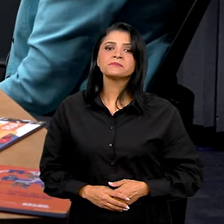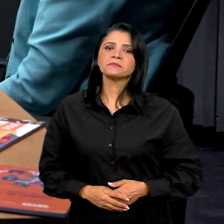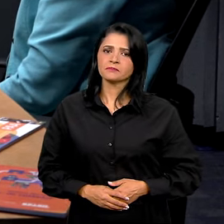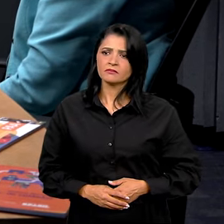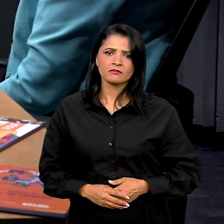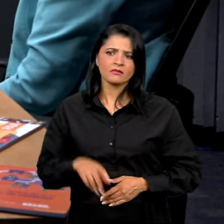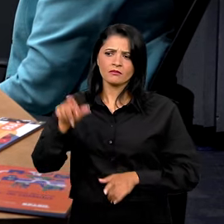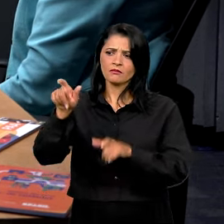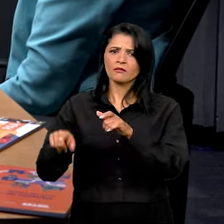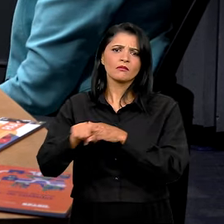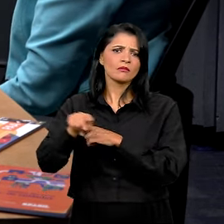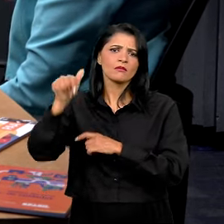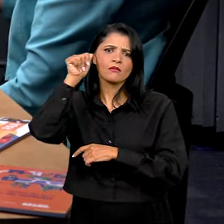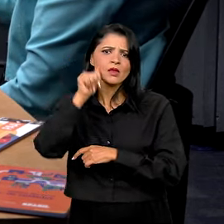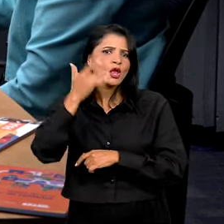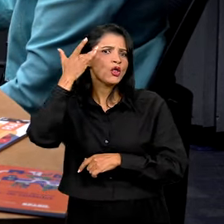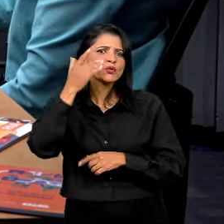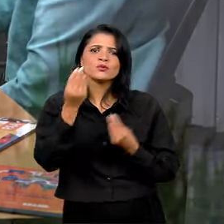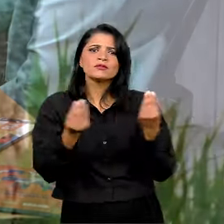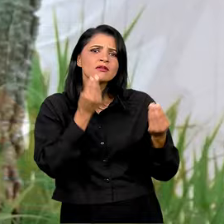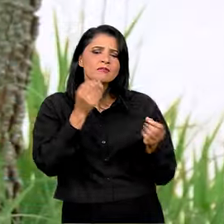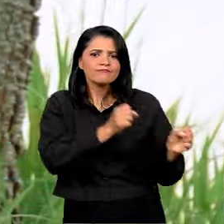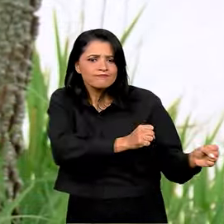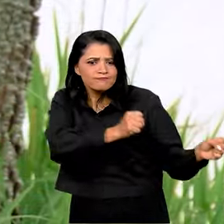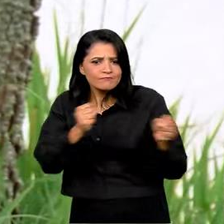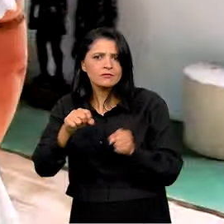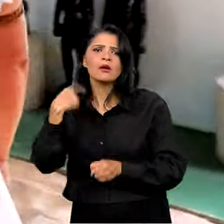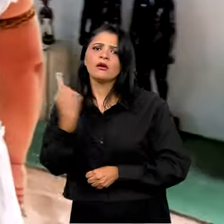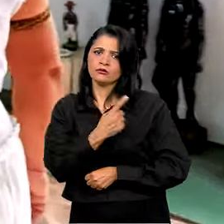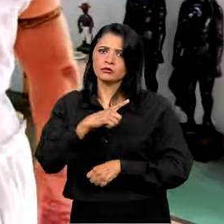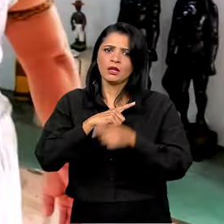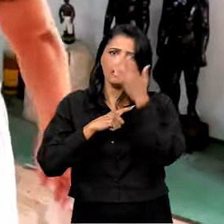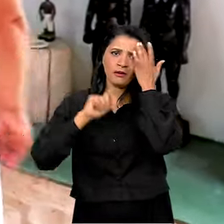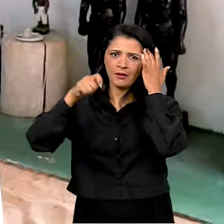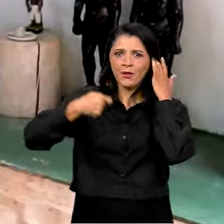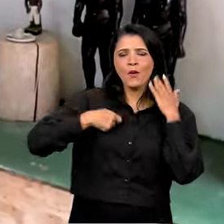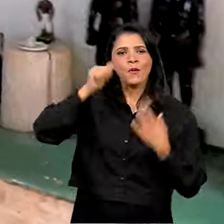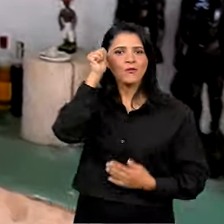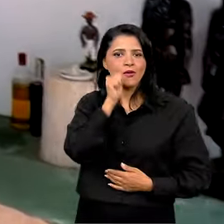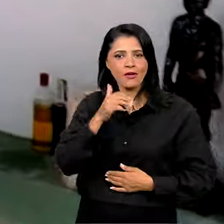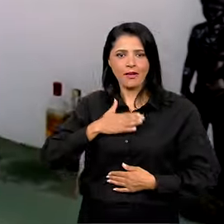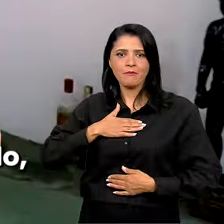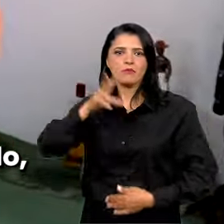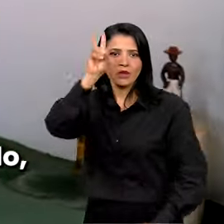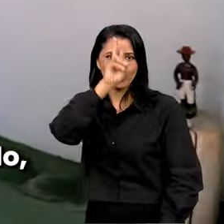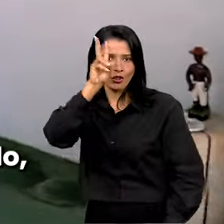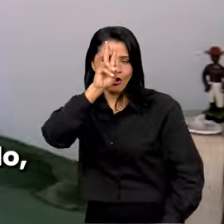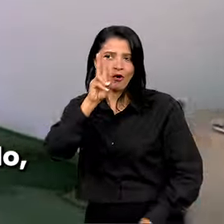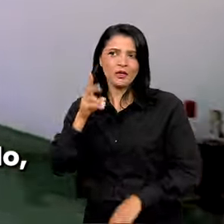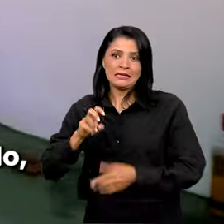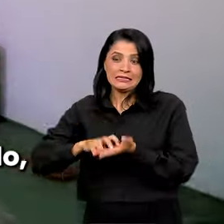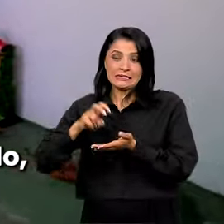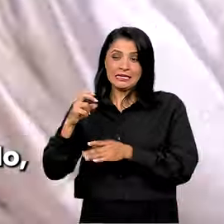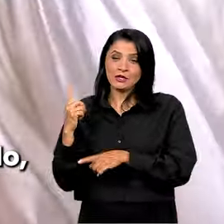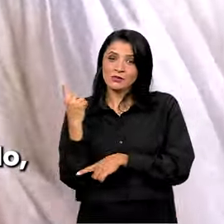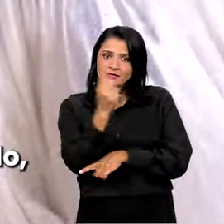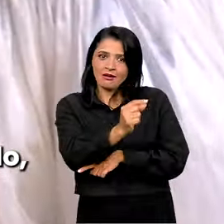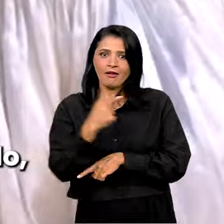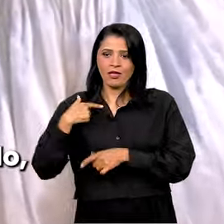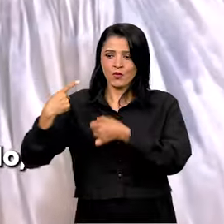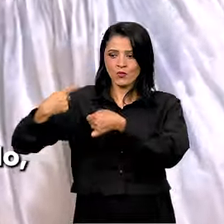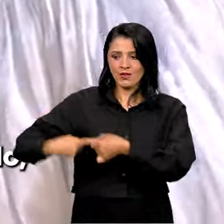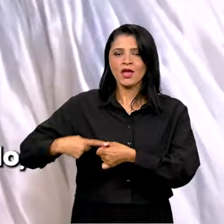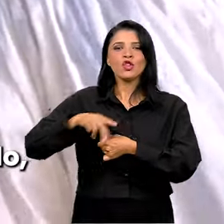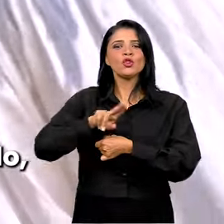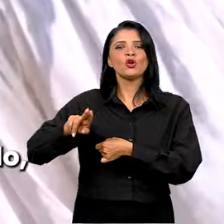política não sabem o poder que temos como mulher a minha história eu saí muito cedo eu sou nascida numa cidade do